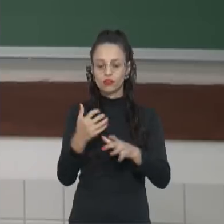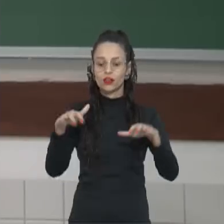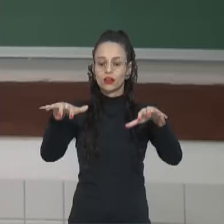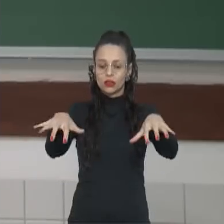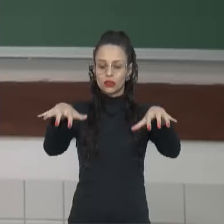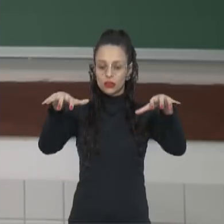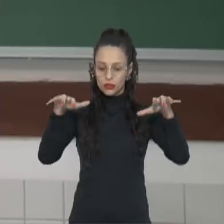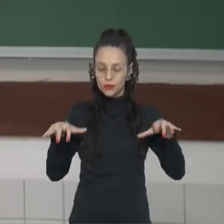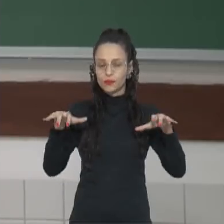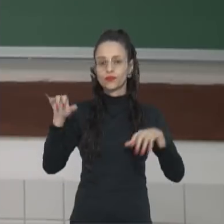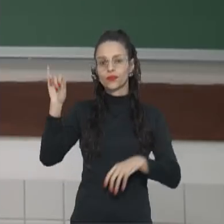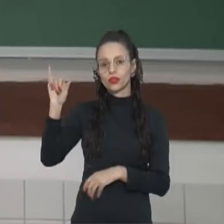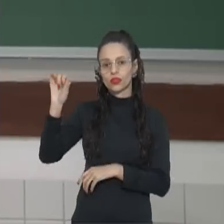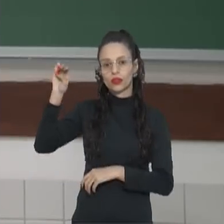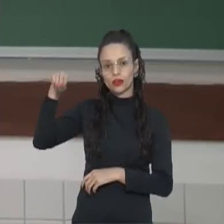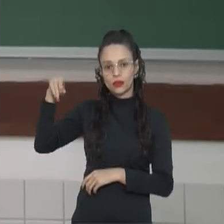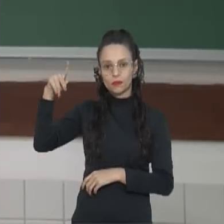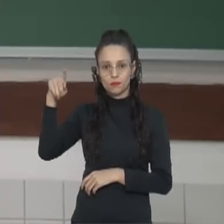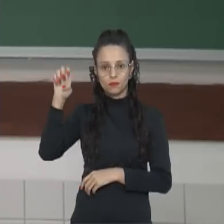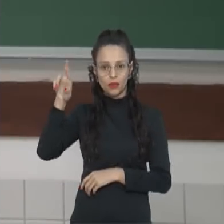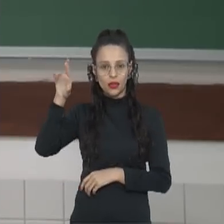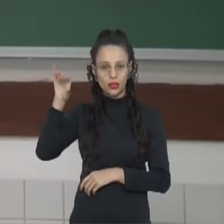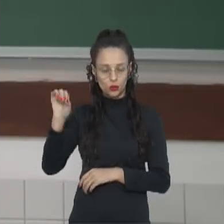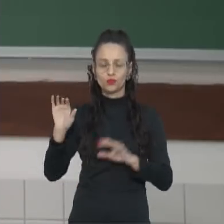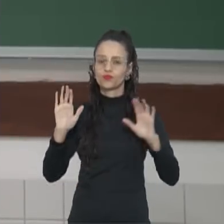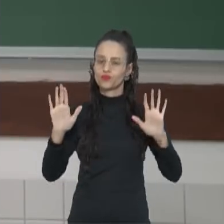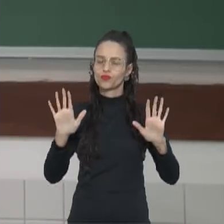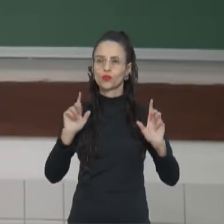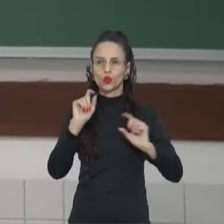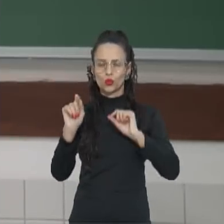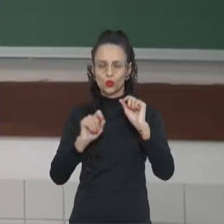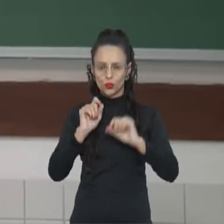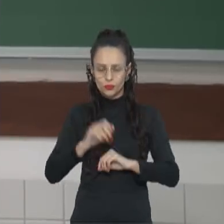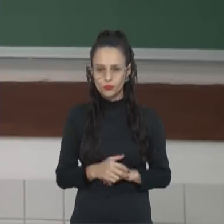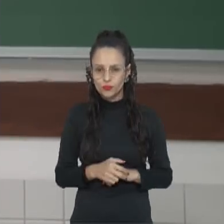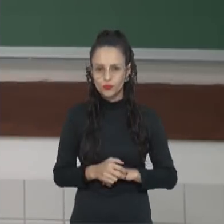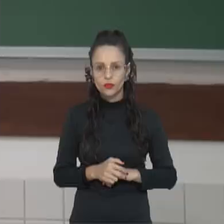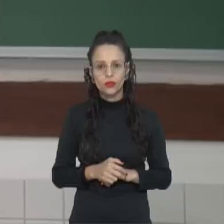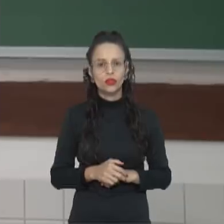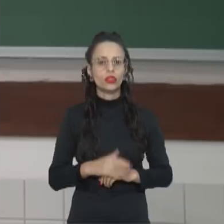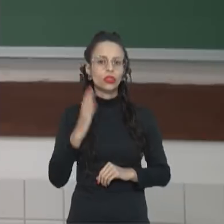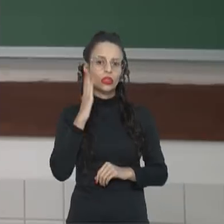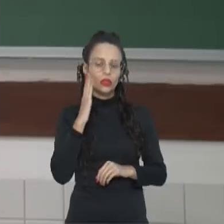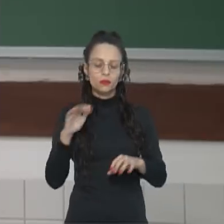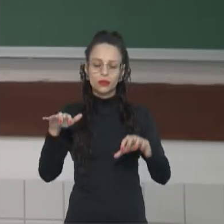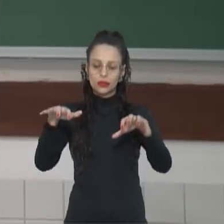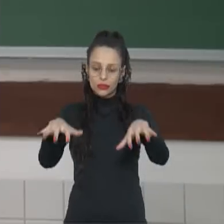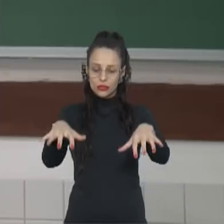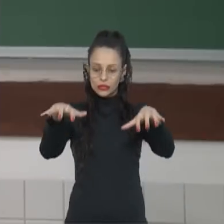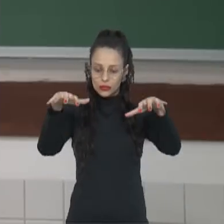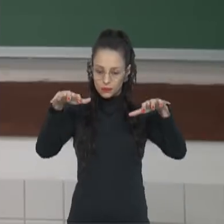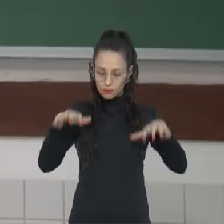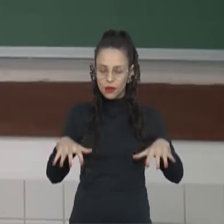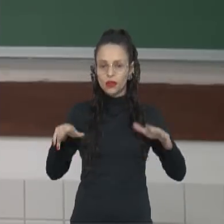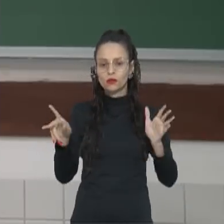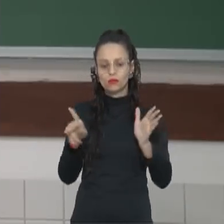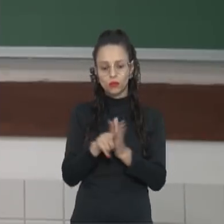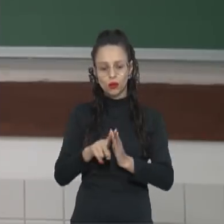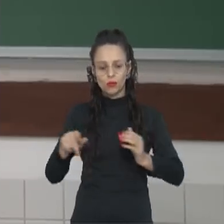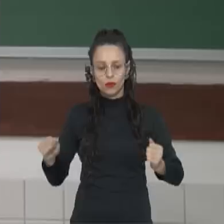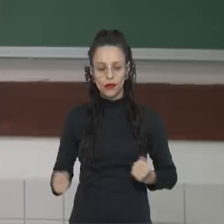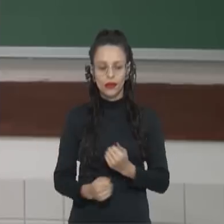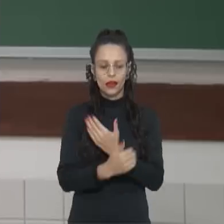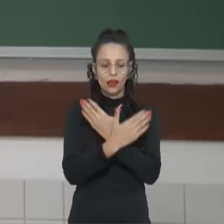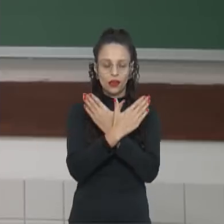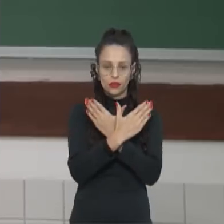termo império, vamos até fazer uma distinção. O que é essa ideia aí? Nós temos a noção de Império Azteca, que era uma cidade, ou duas,